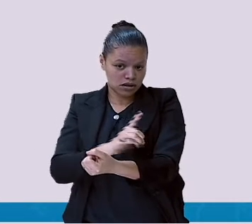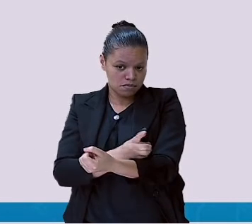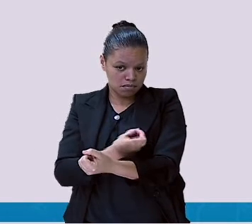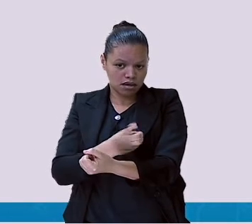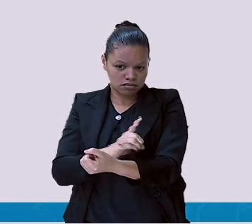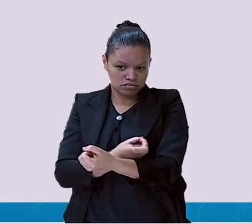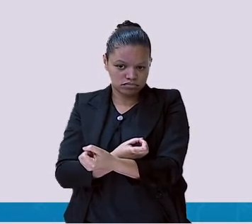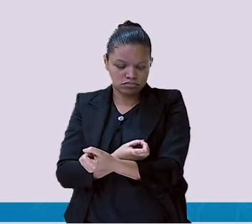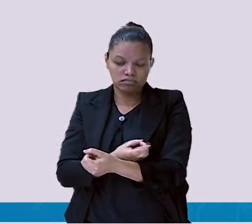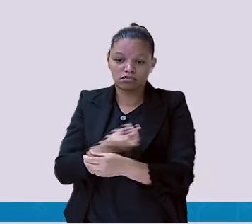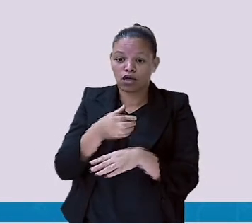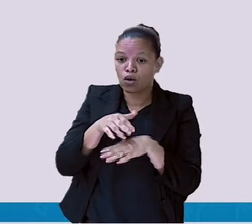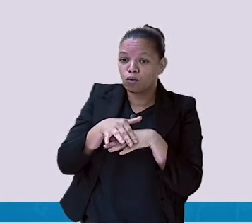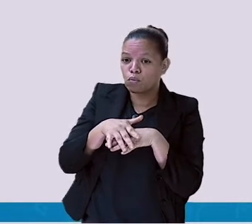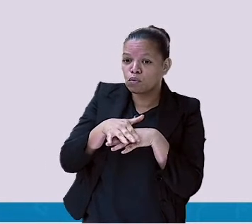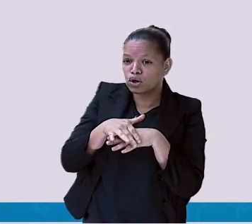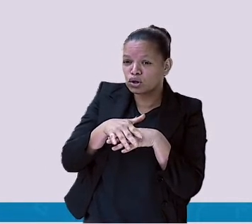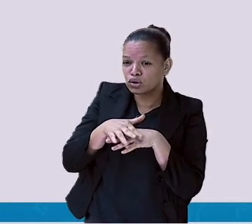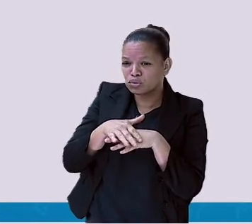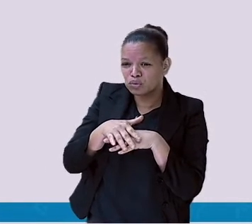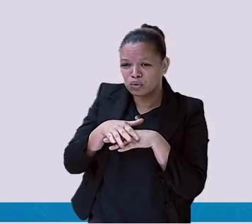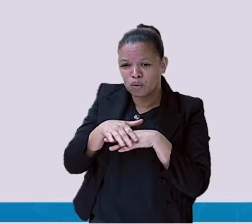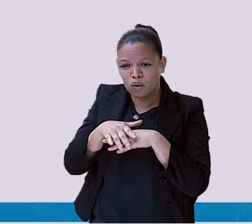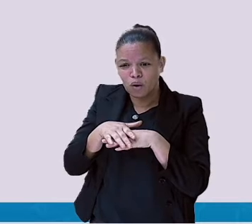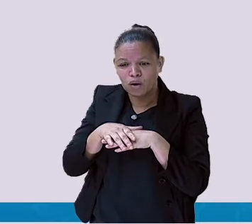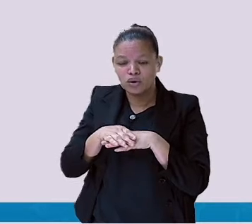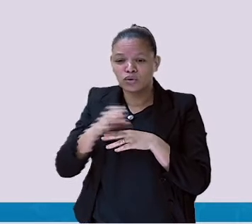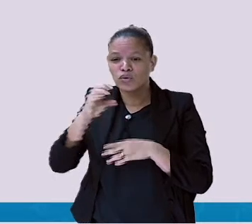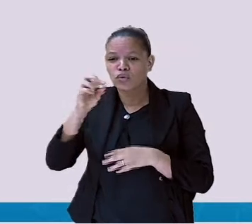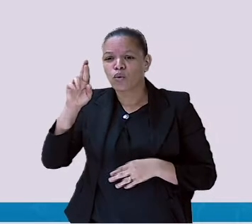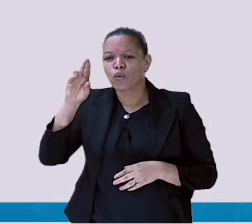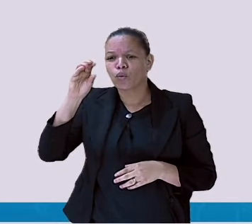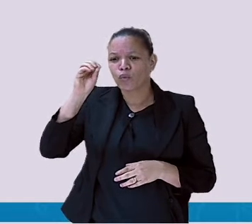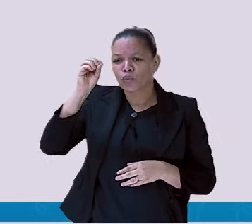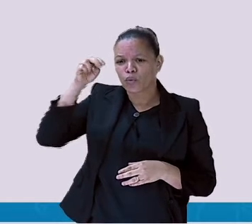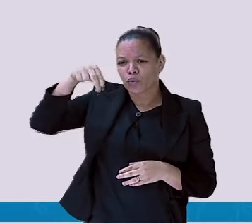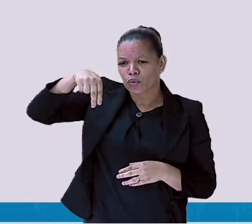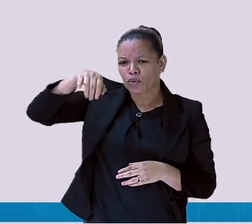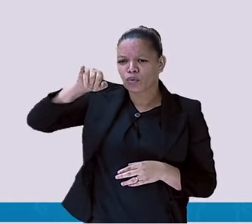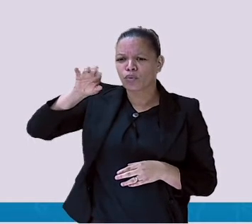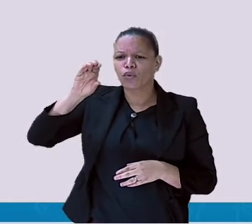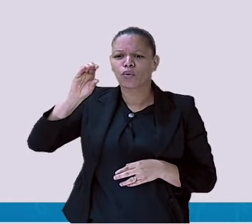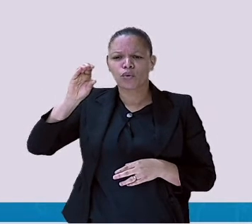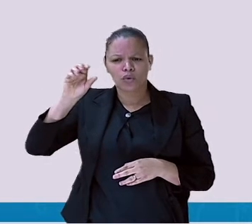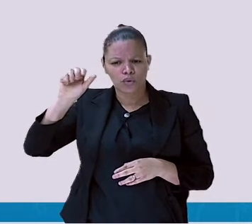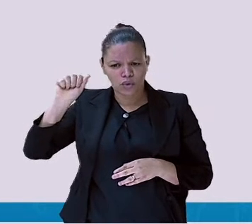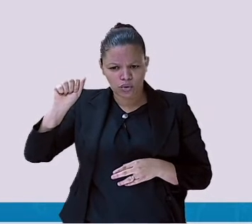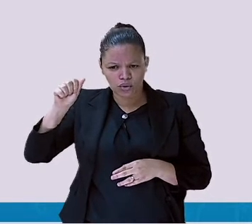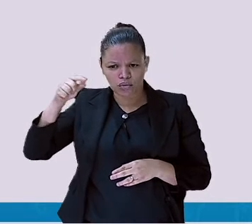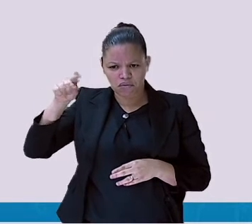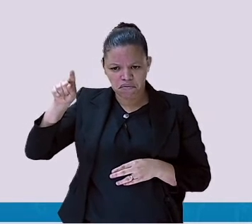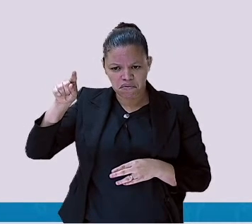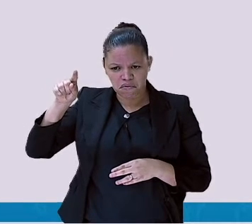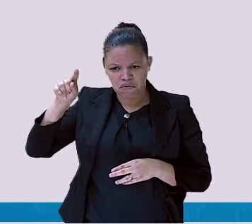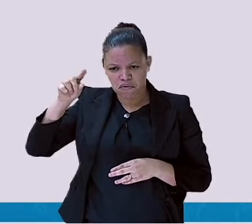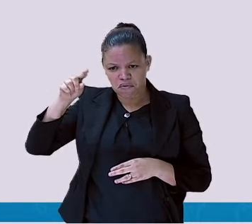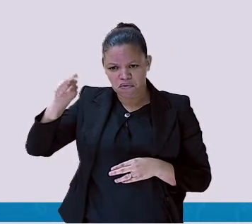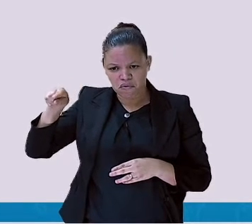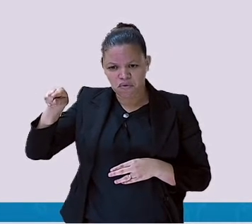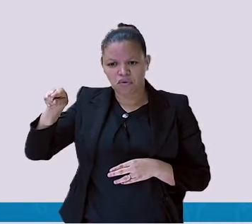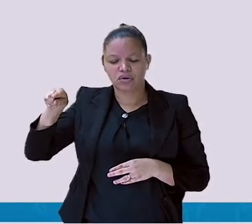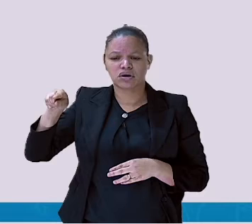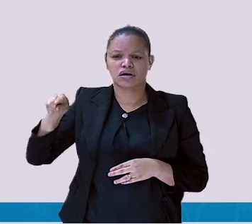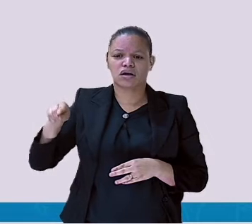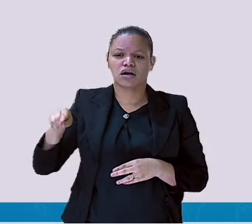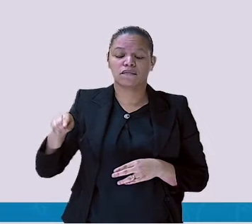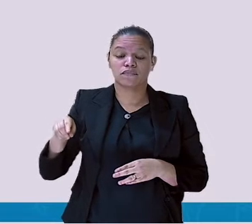crônica na qual o corpo não produz insulina ou não consegue empregar adequadamente a insulina